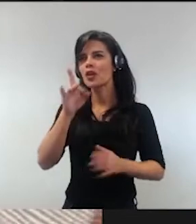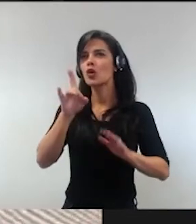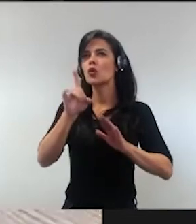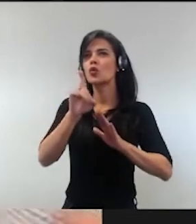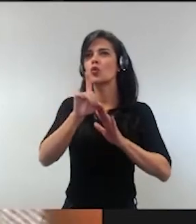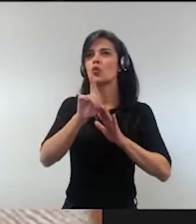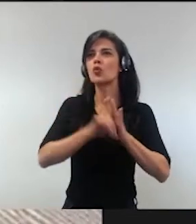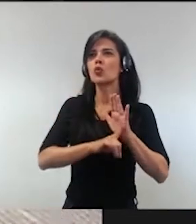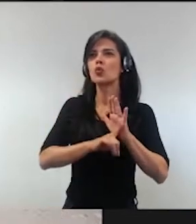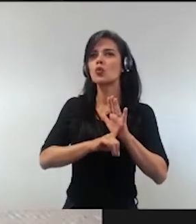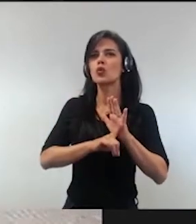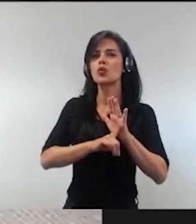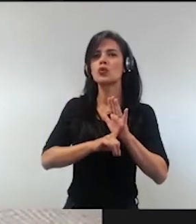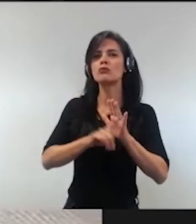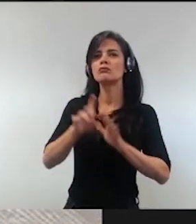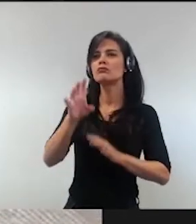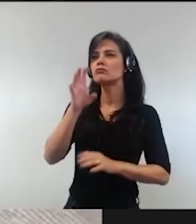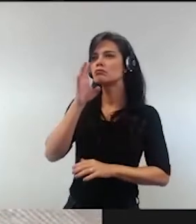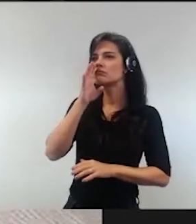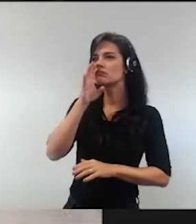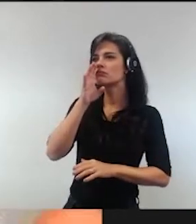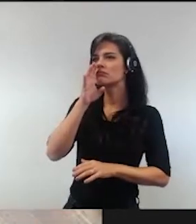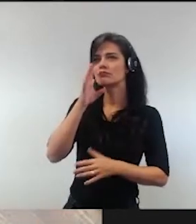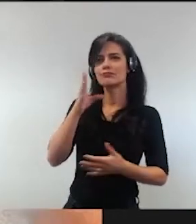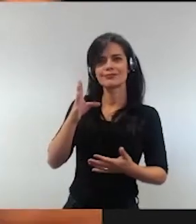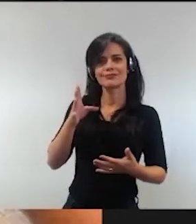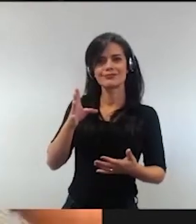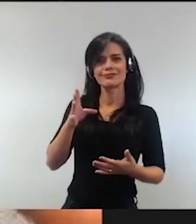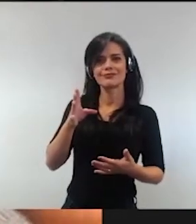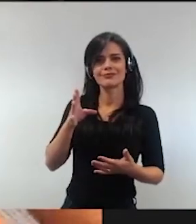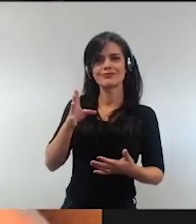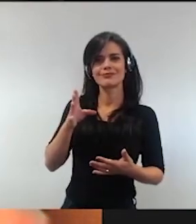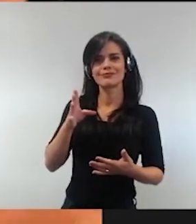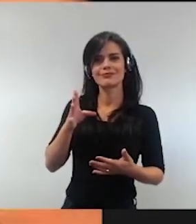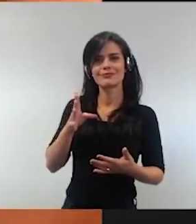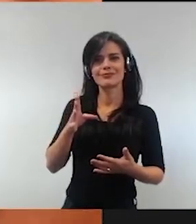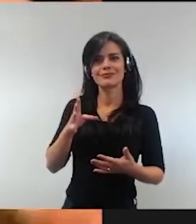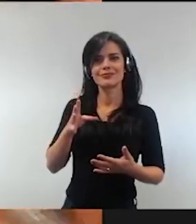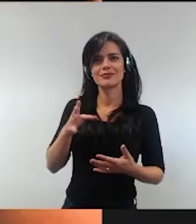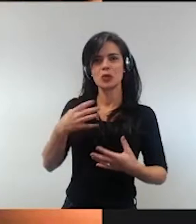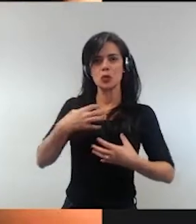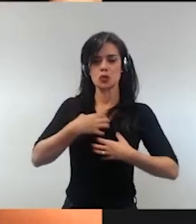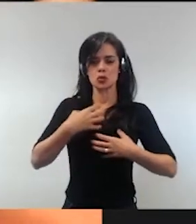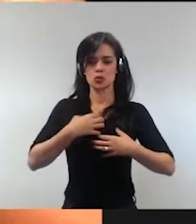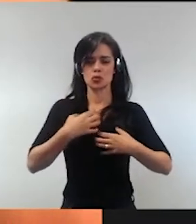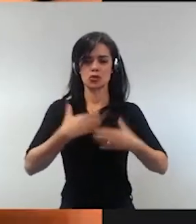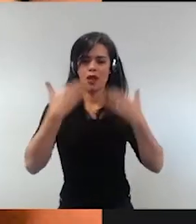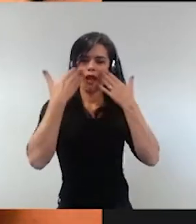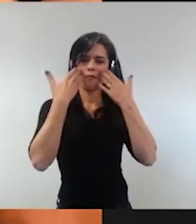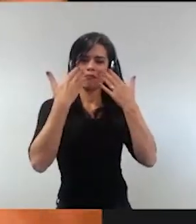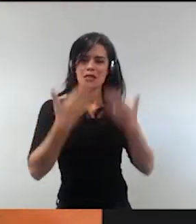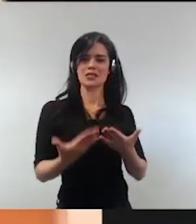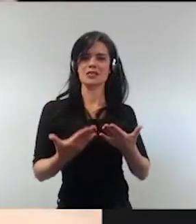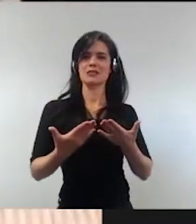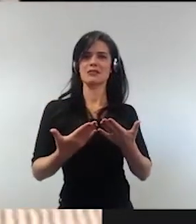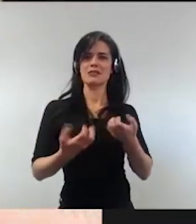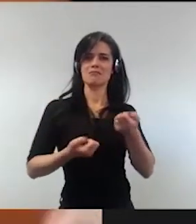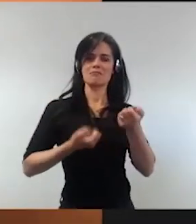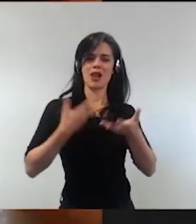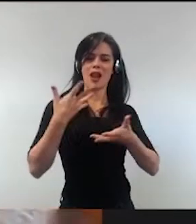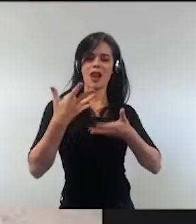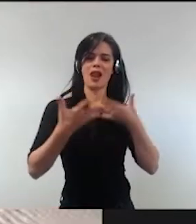direito estetizado, em que os gestos, o modo de se apresentar, ganham